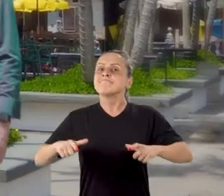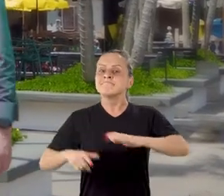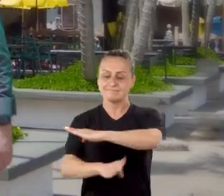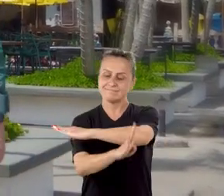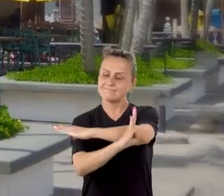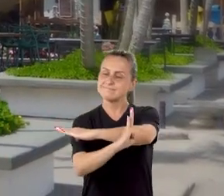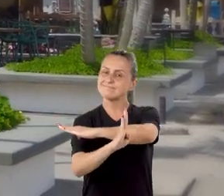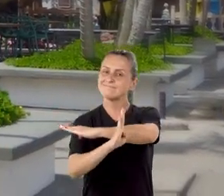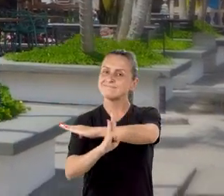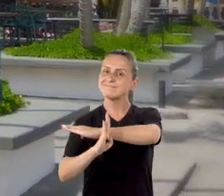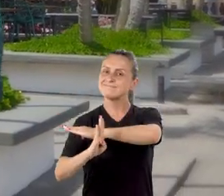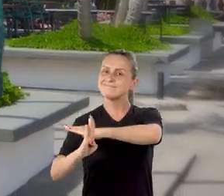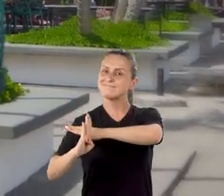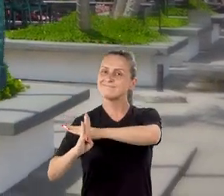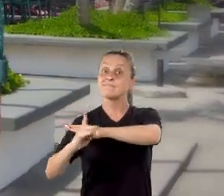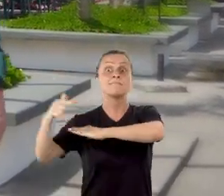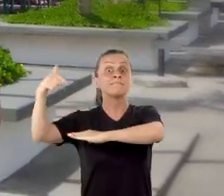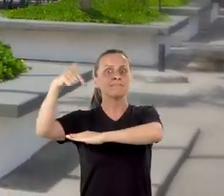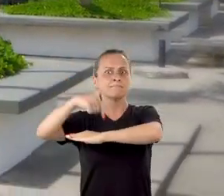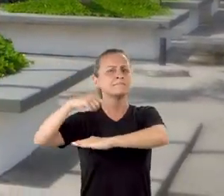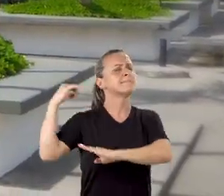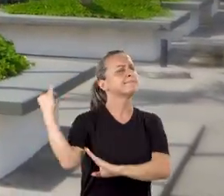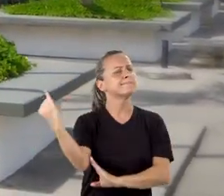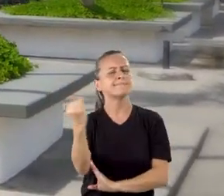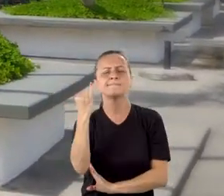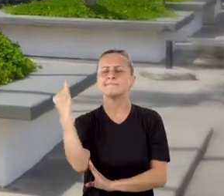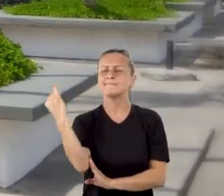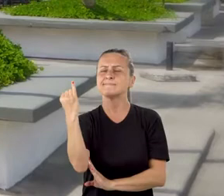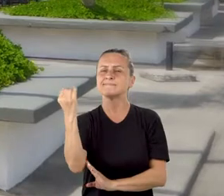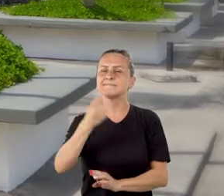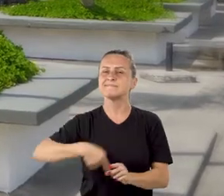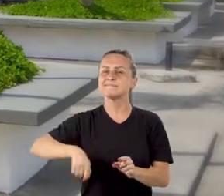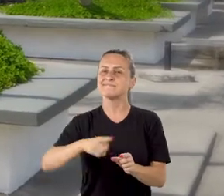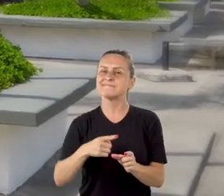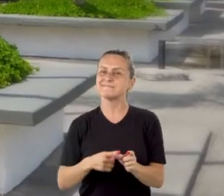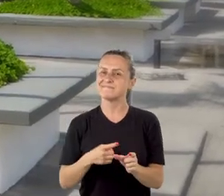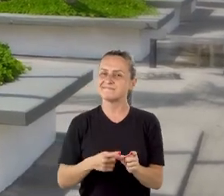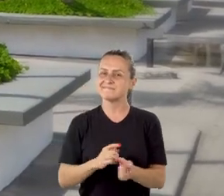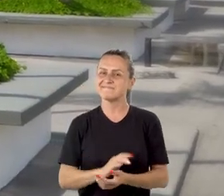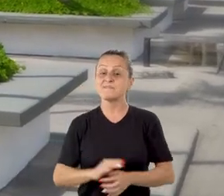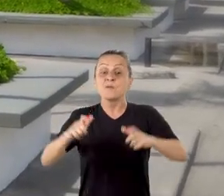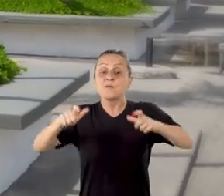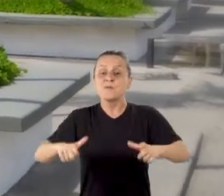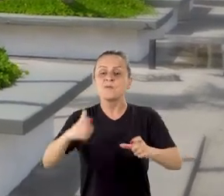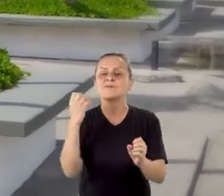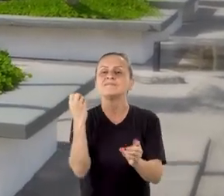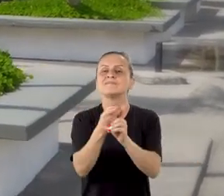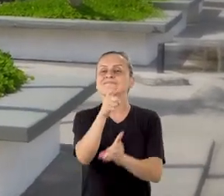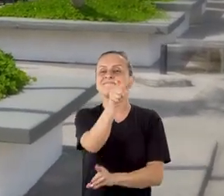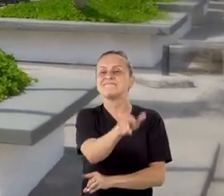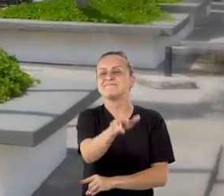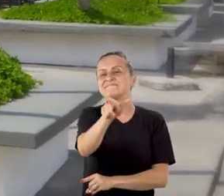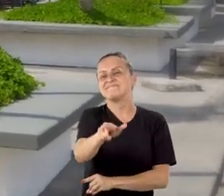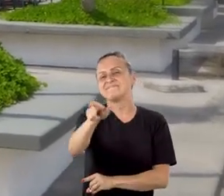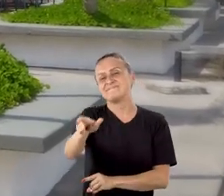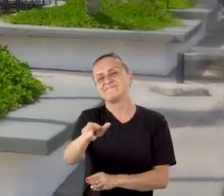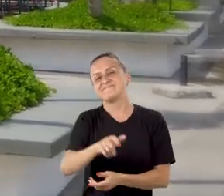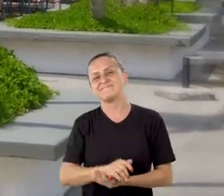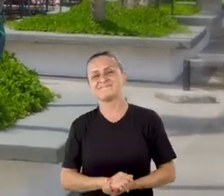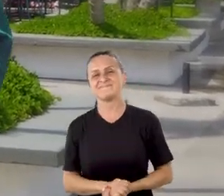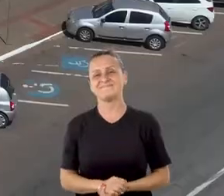Estamos aqui no mercado público, um dos patrimônios mais importantes da nossa cidade, ponto de encontro